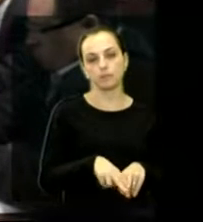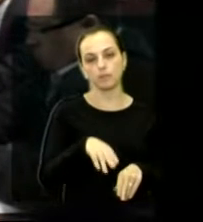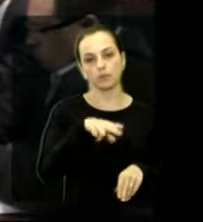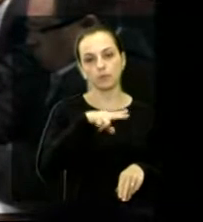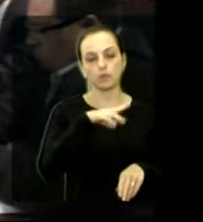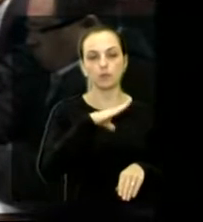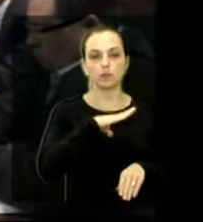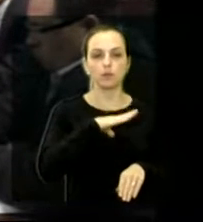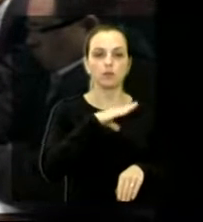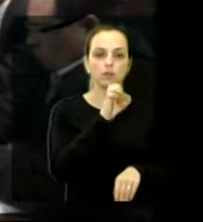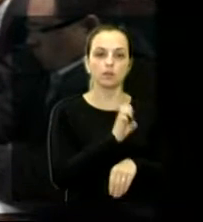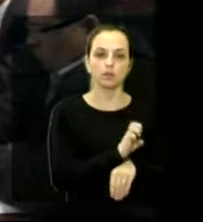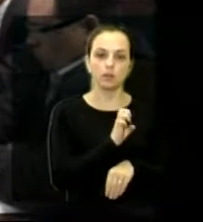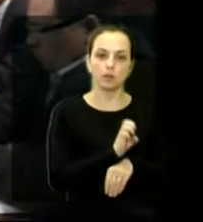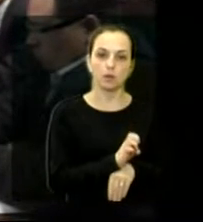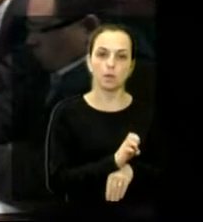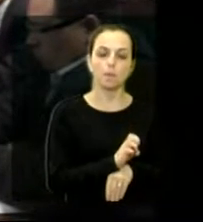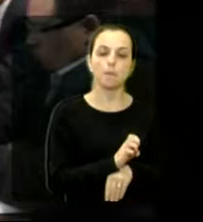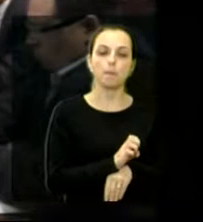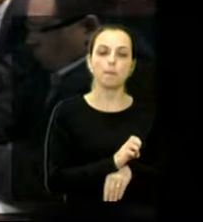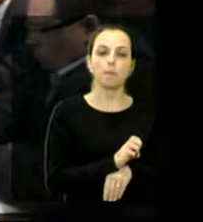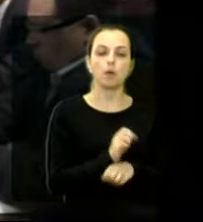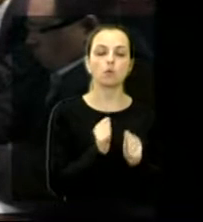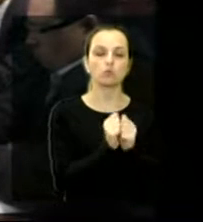com o Theo Bratfisch,